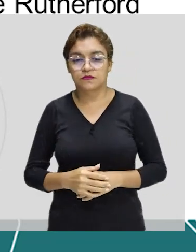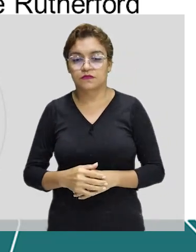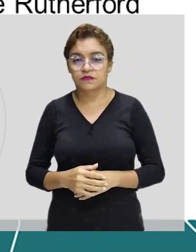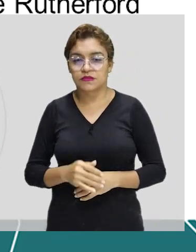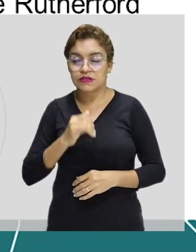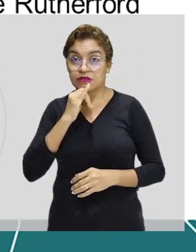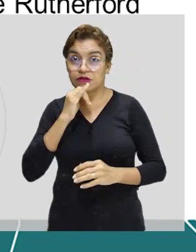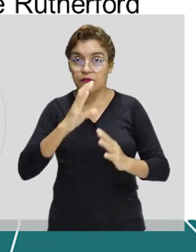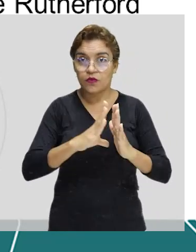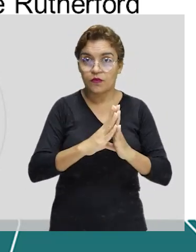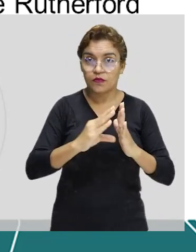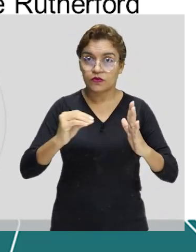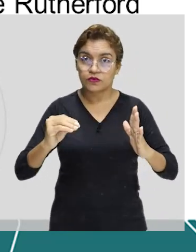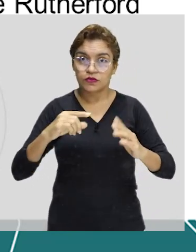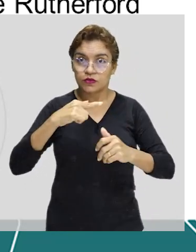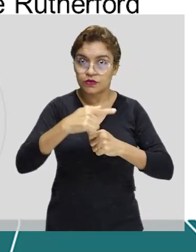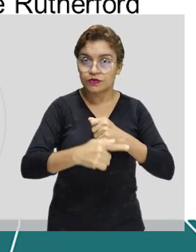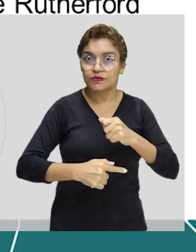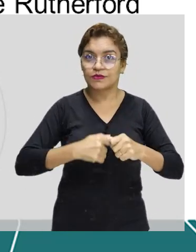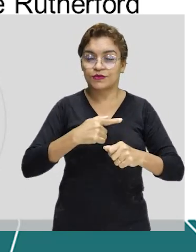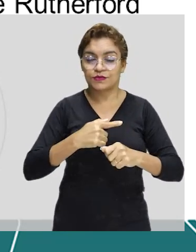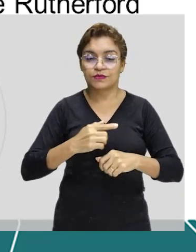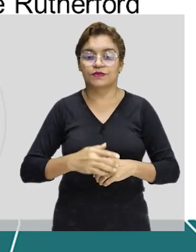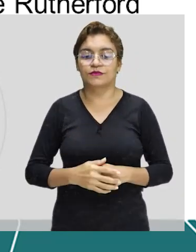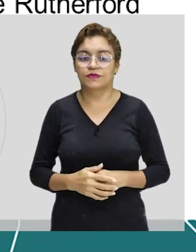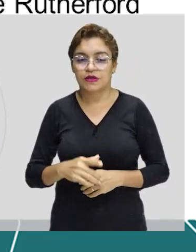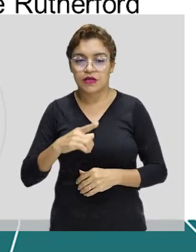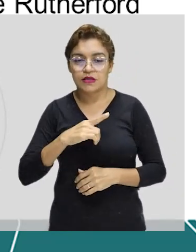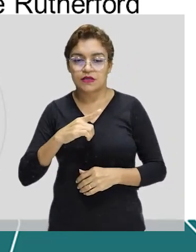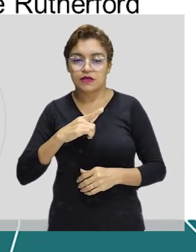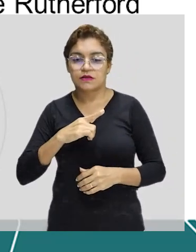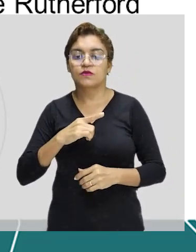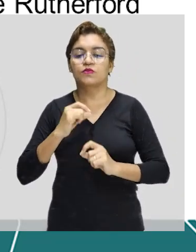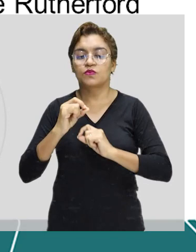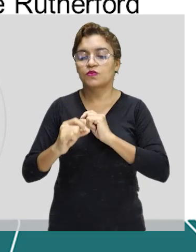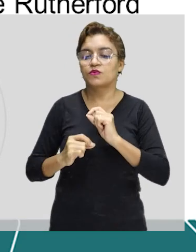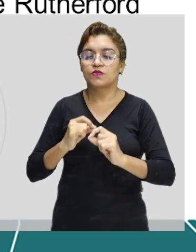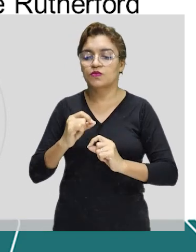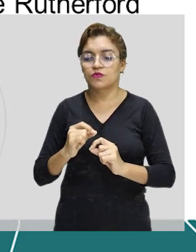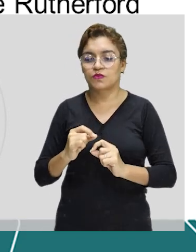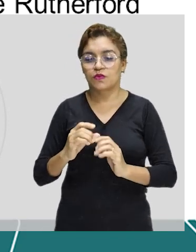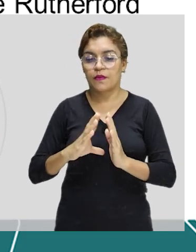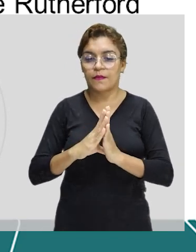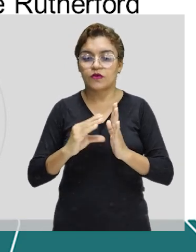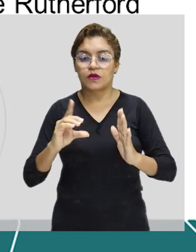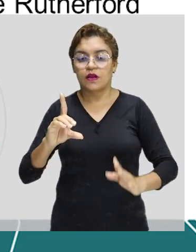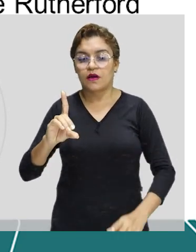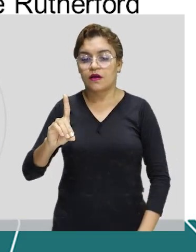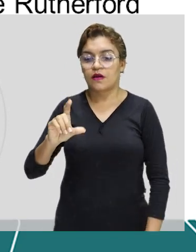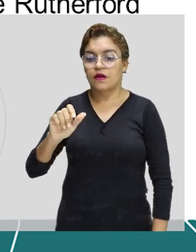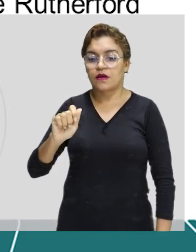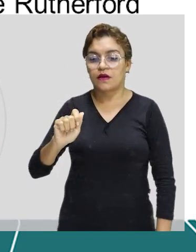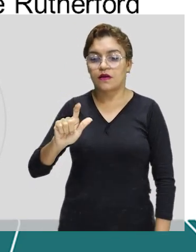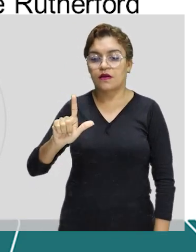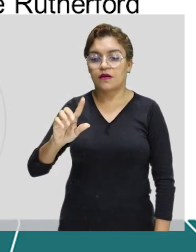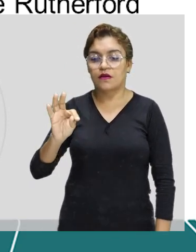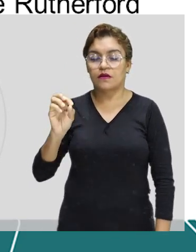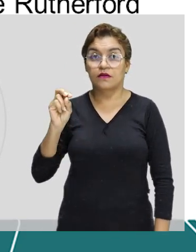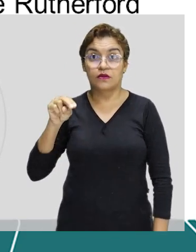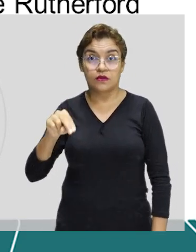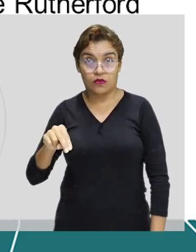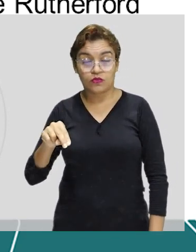dos modelos atômicos. Então, inicialmente, né, nós vamos ter o modelo de Dalton, que,